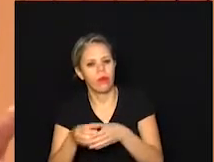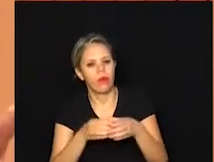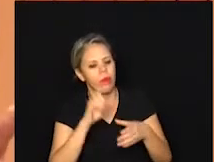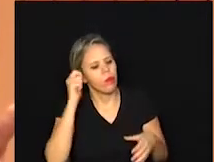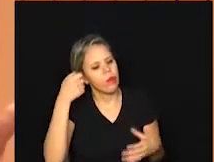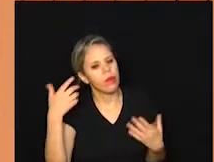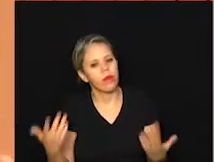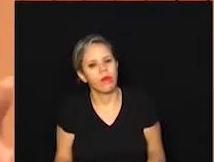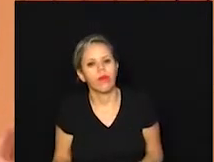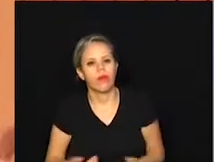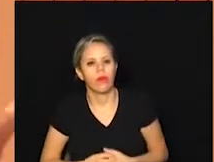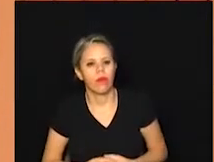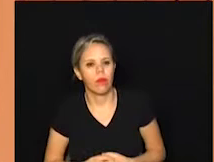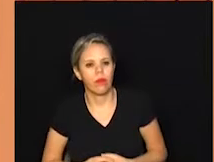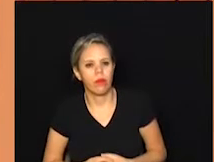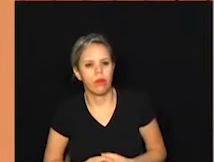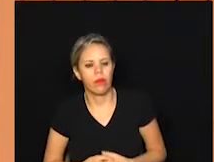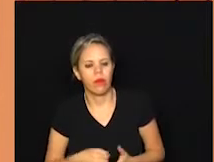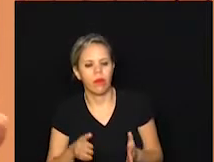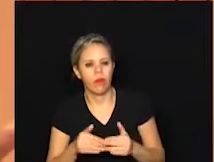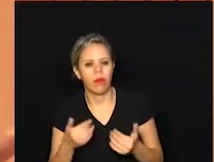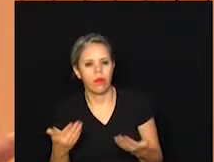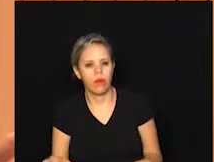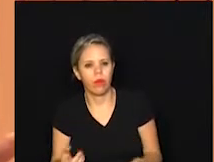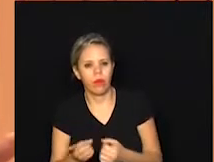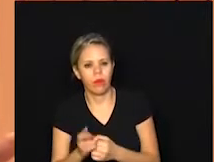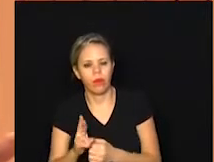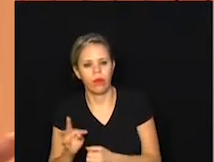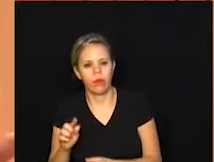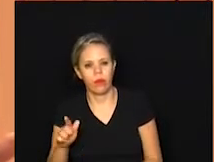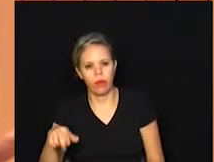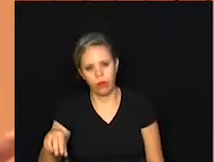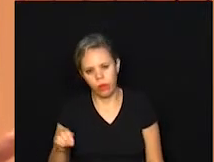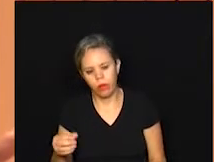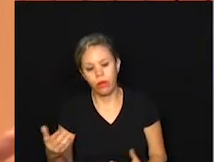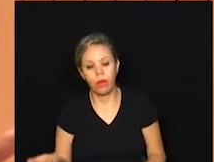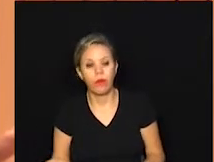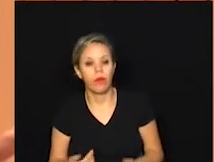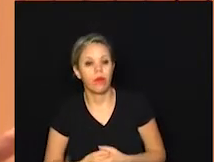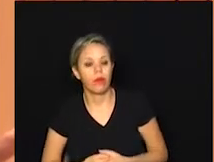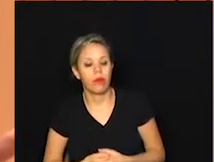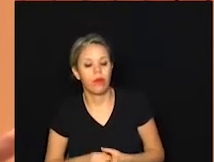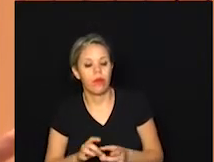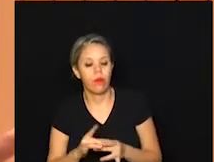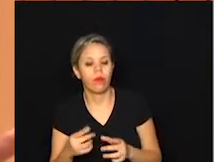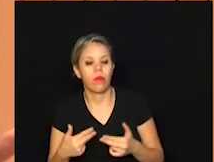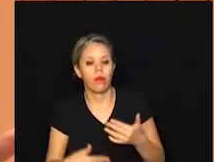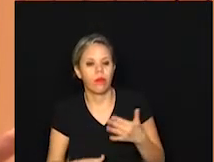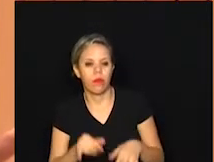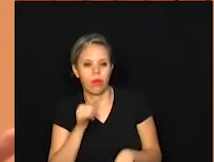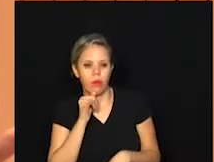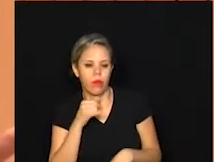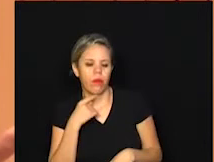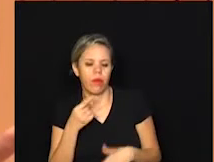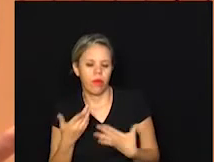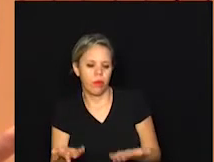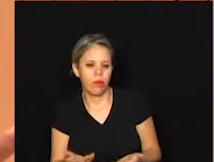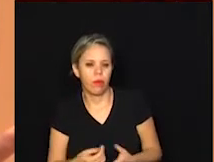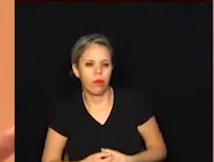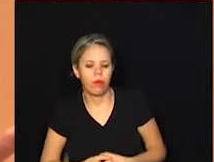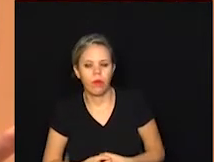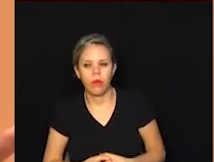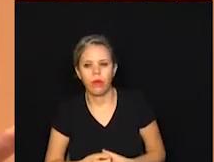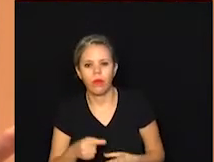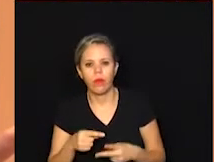negras. E eu vou pedir aqui para o doutor Tagino, né? Deixa eu ver se chegou mais alguma questão aqui para a gente. Tem